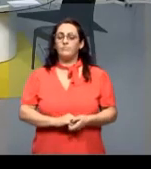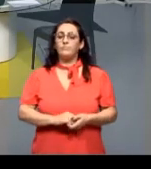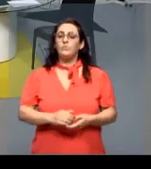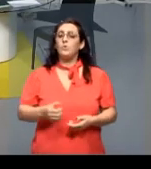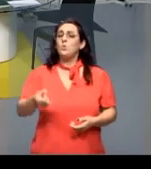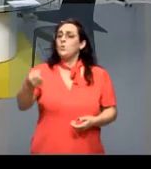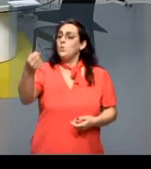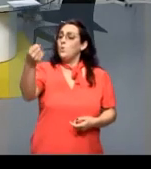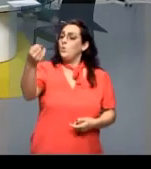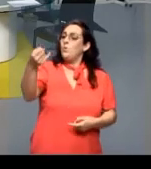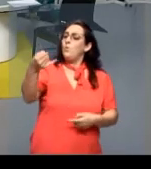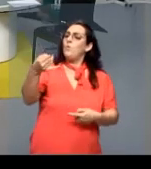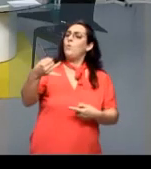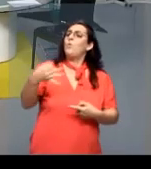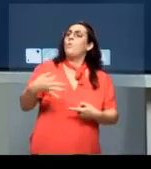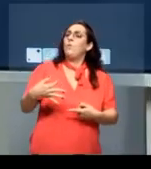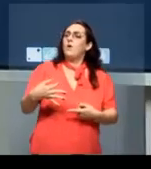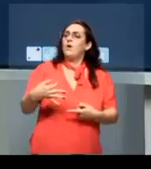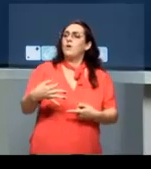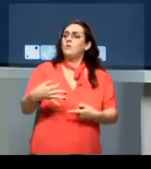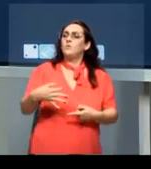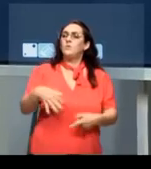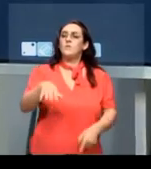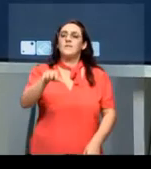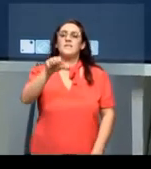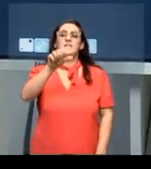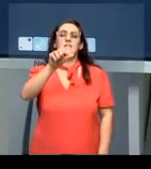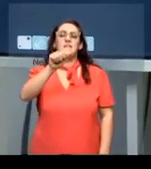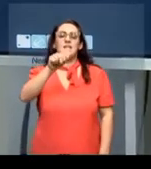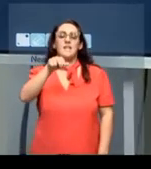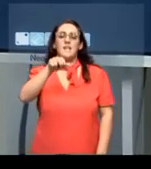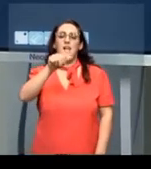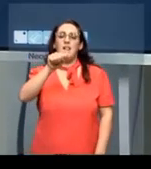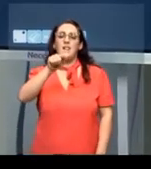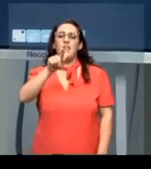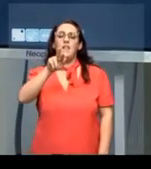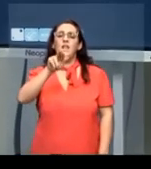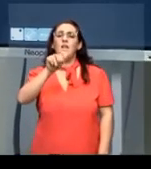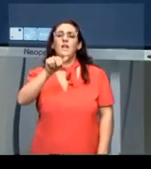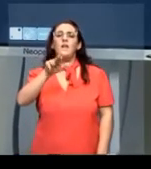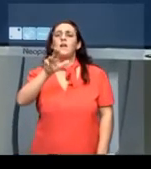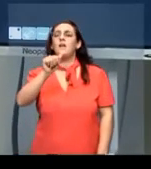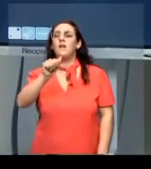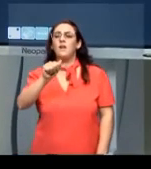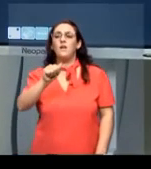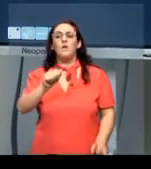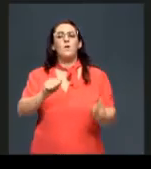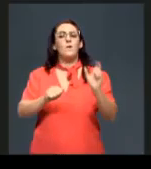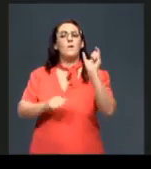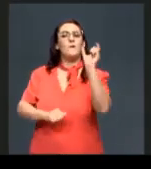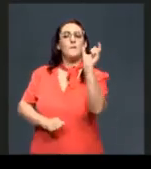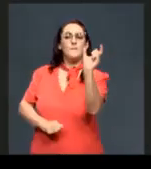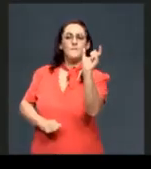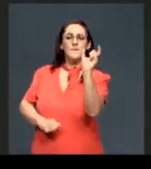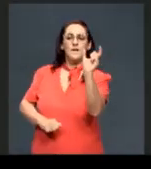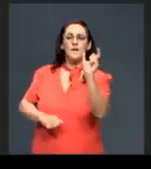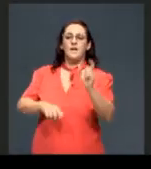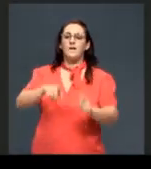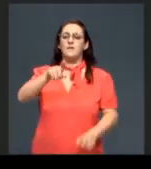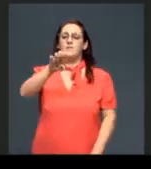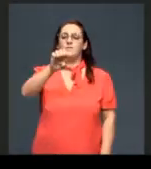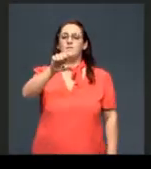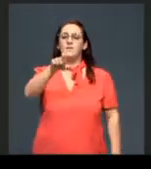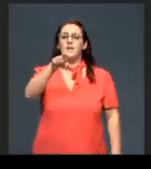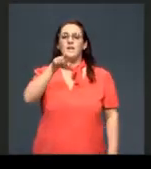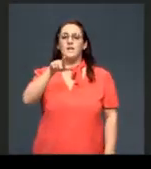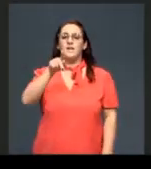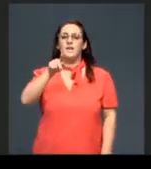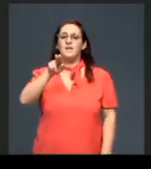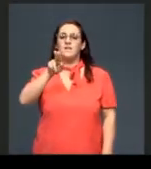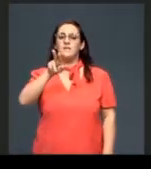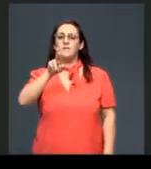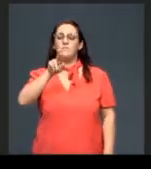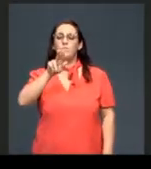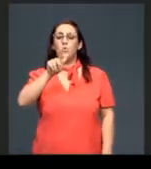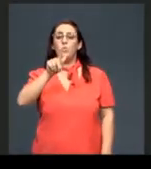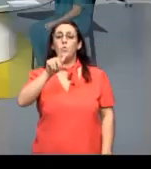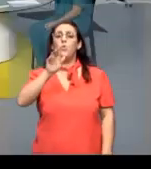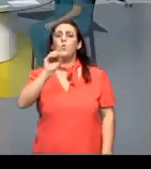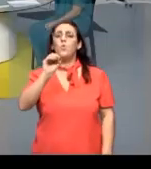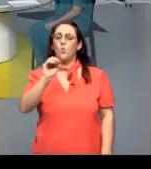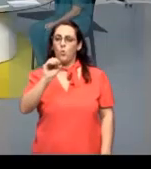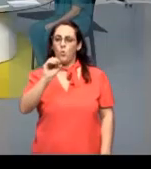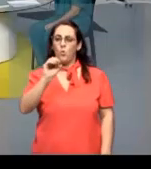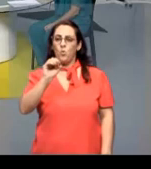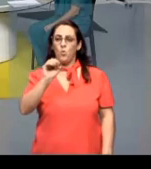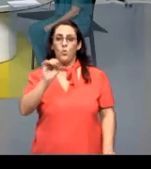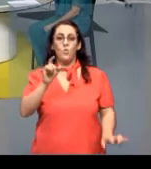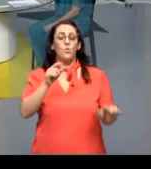Quantos são os anagramas da palavra expurgo? É uma dúvida do terceiro ano, professor. Obrigado, Cláudio.